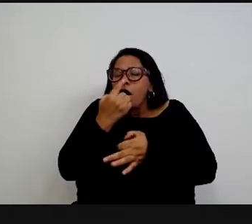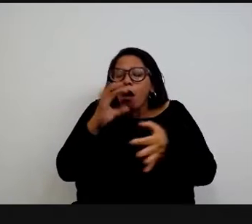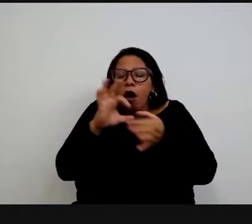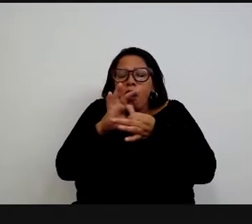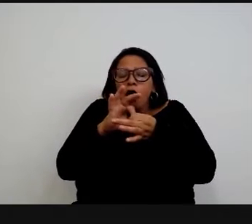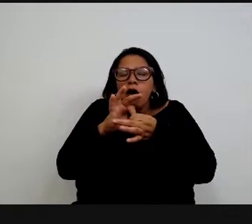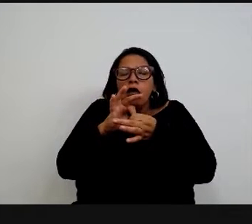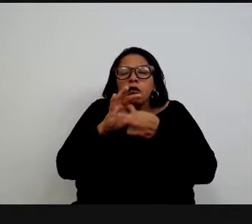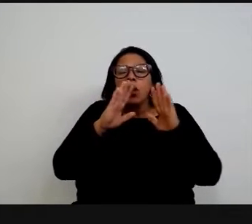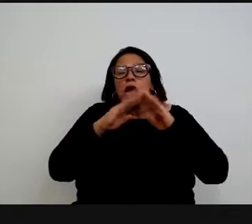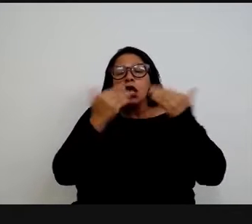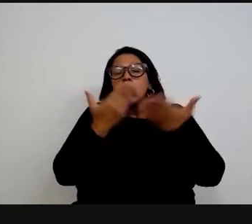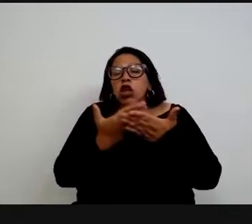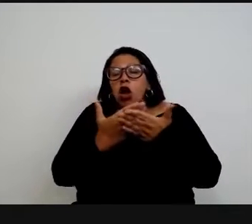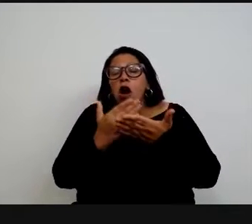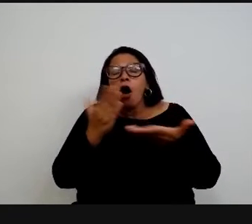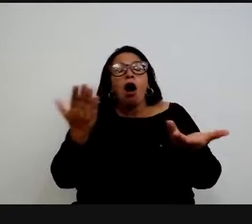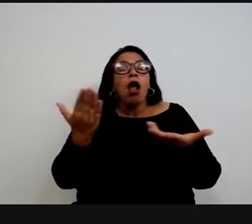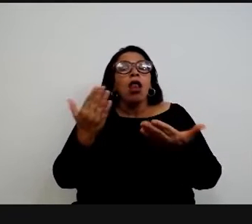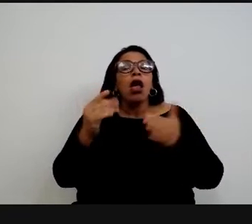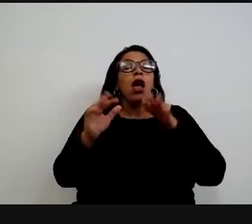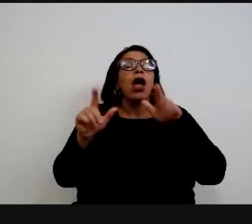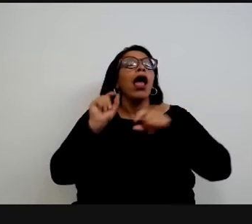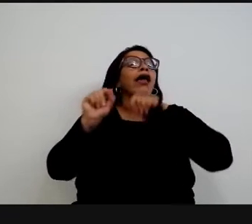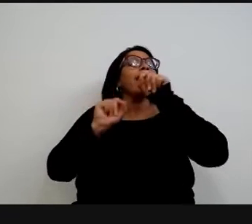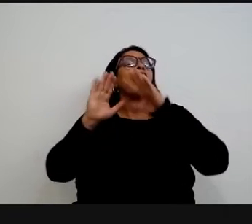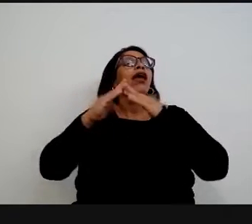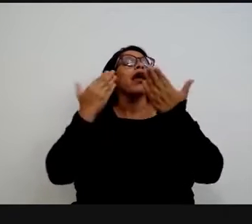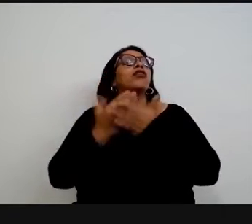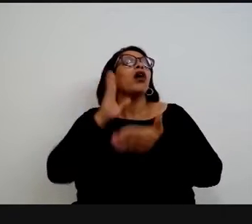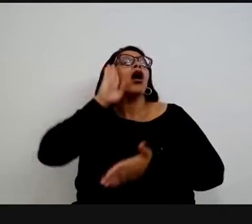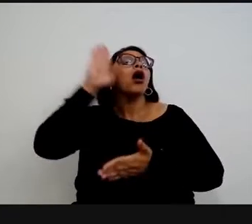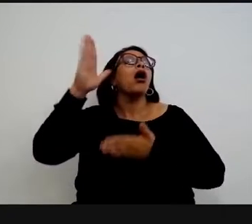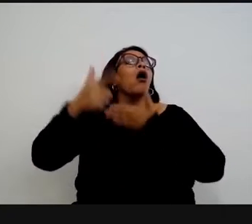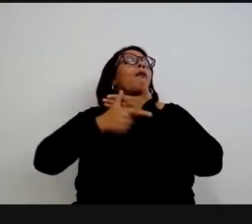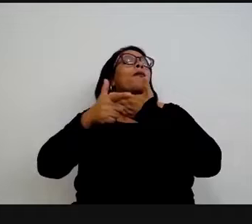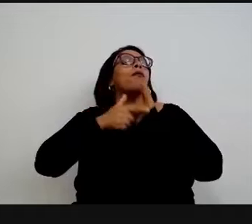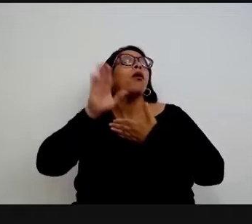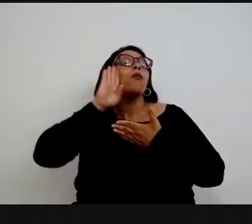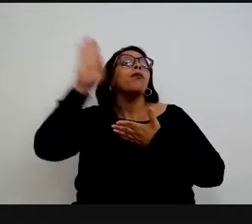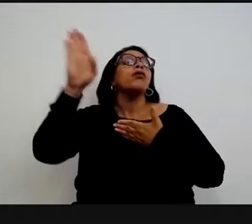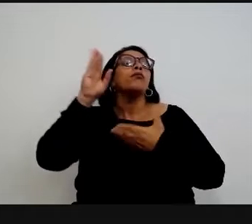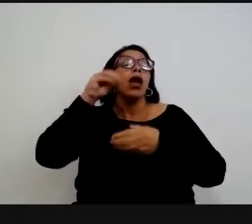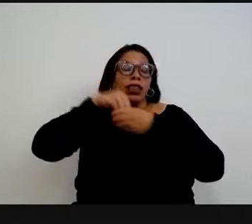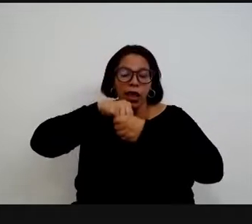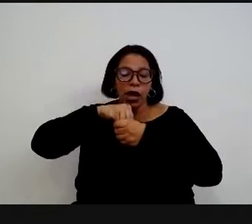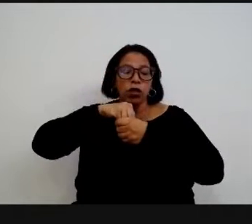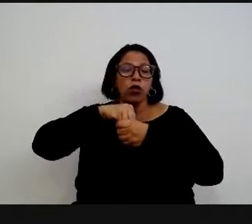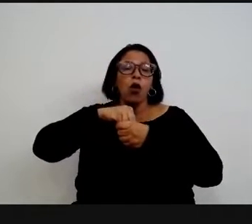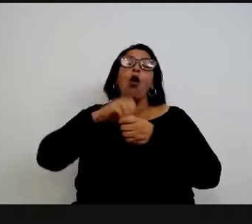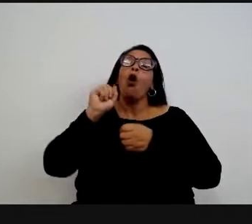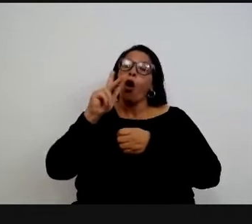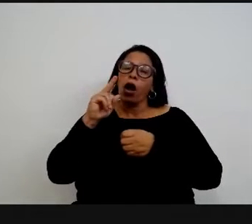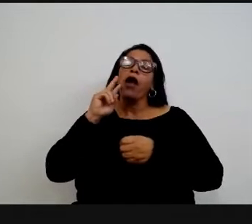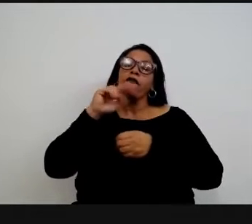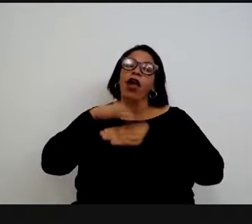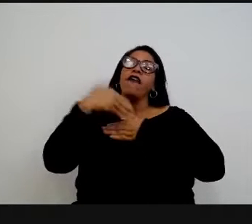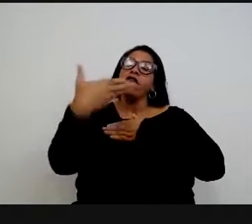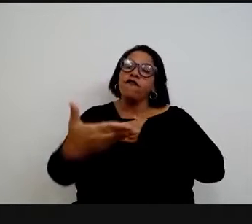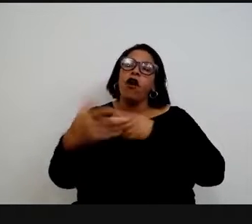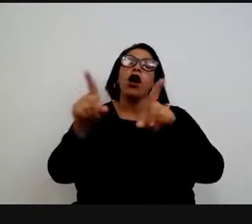necessidade institucional de cada casa, quem é que dá conta delas? São as escolas. Mas não é só olhar para dentro, é olhar para fora. O Florian